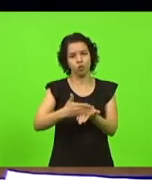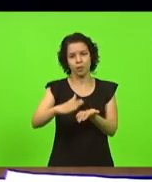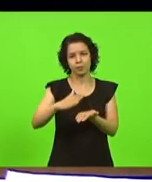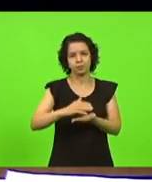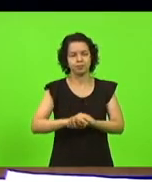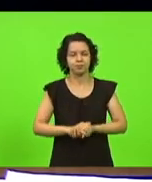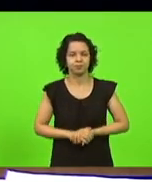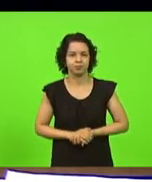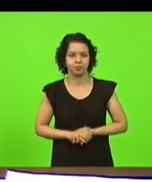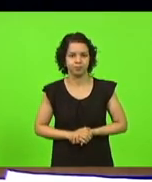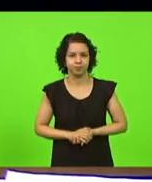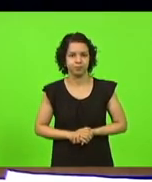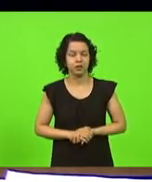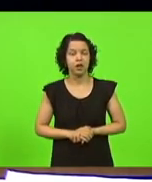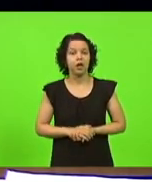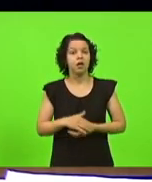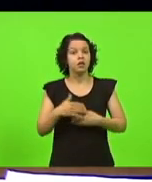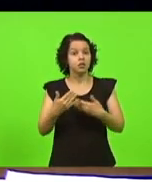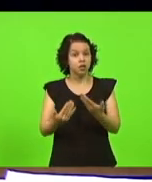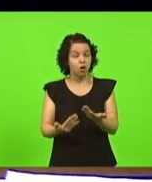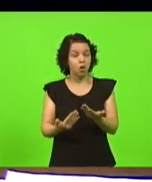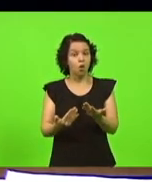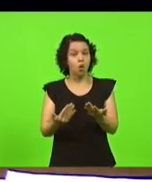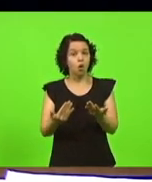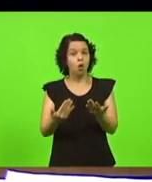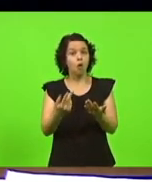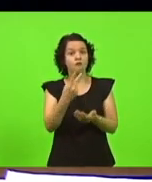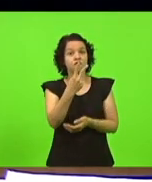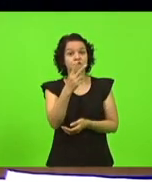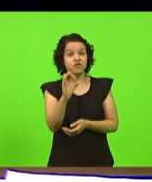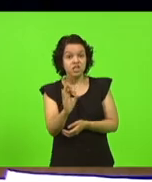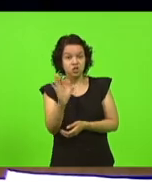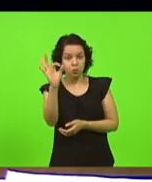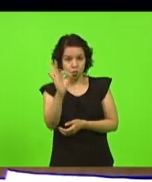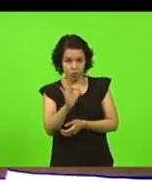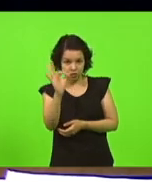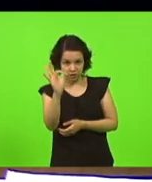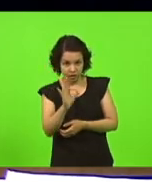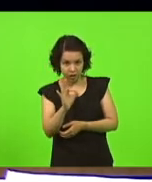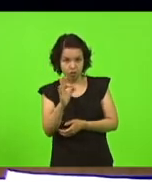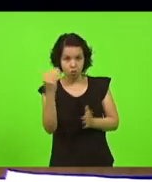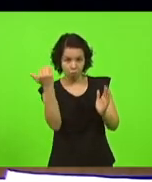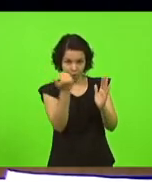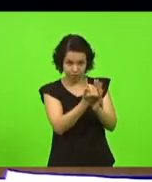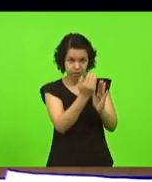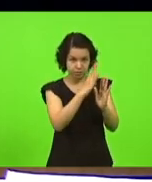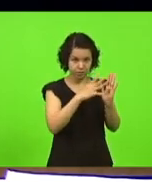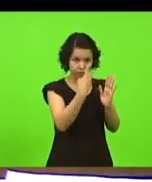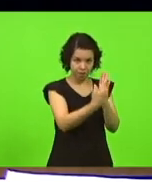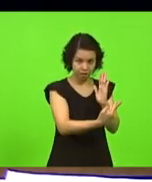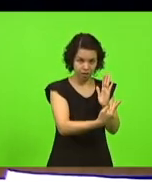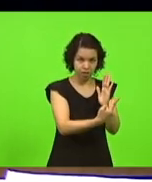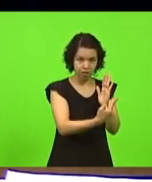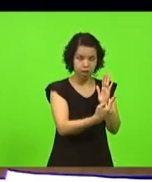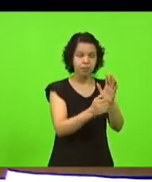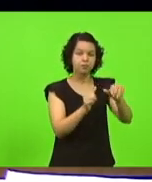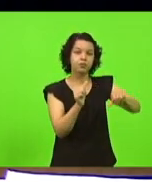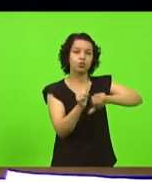Quando aplica o 20% sobre a tabela que o governo apresenta, muda a